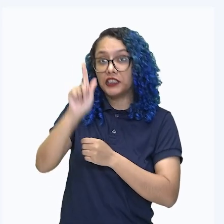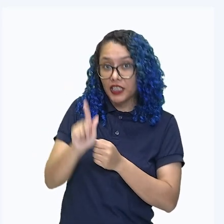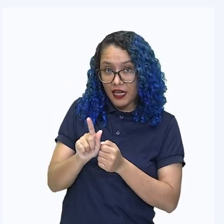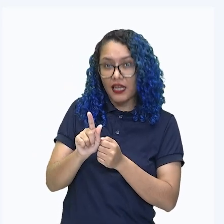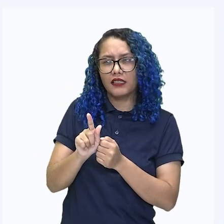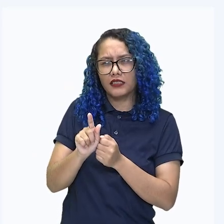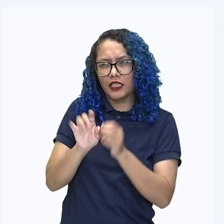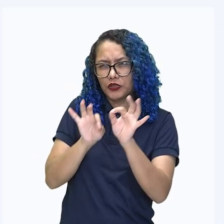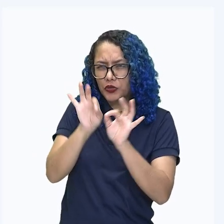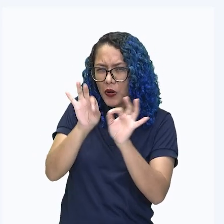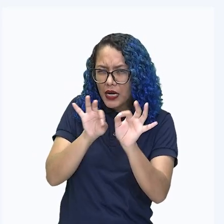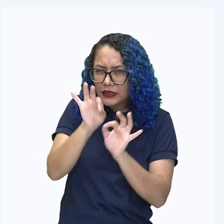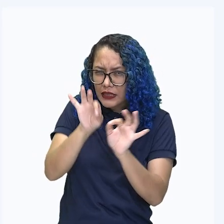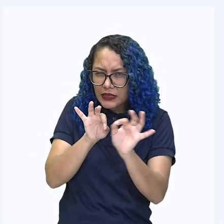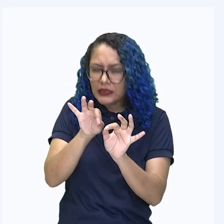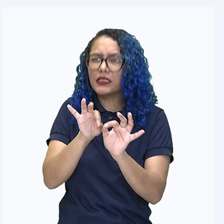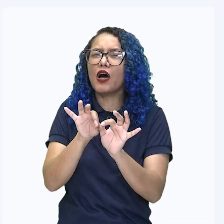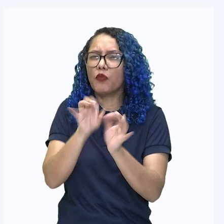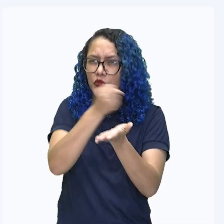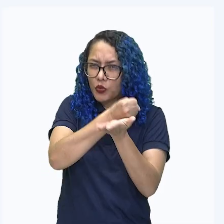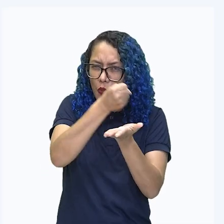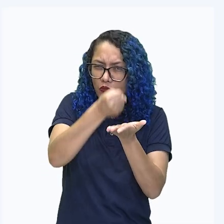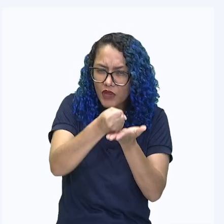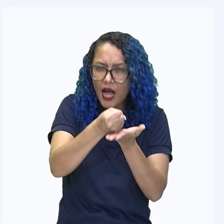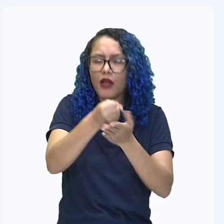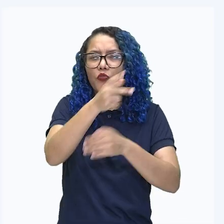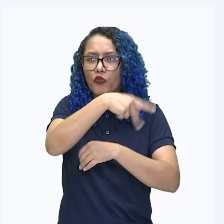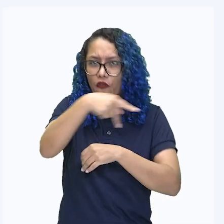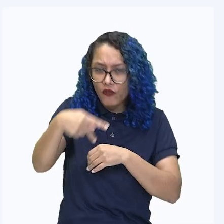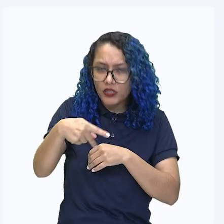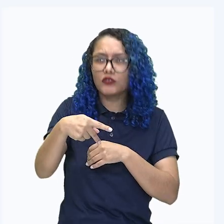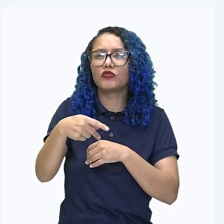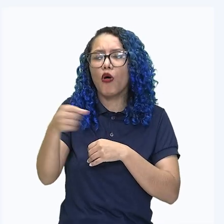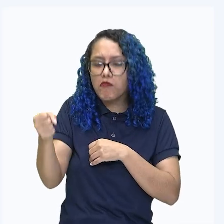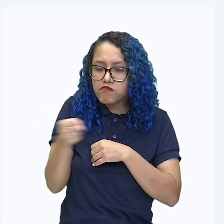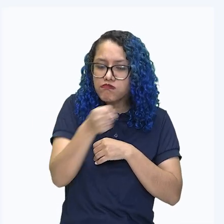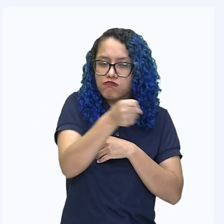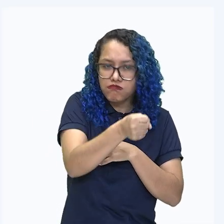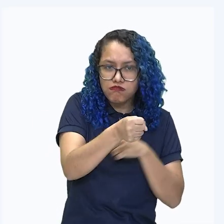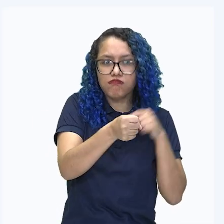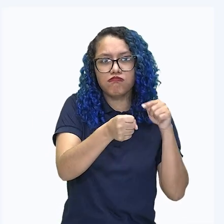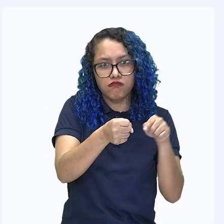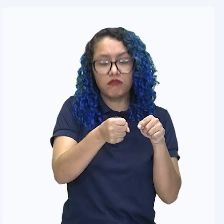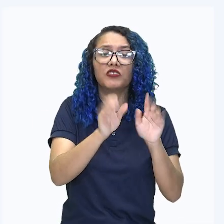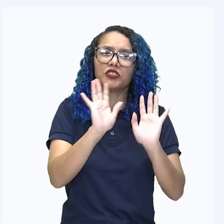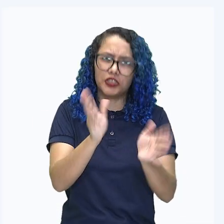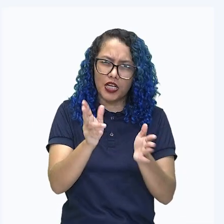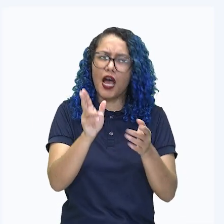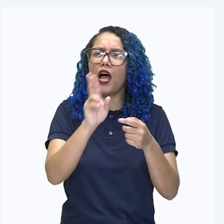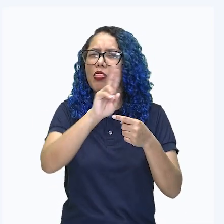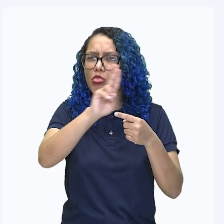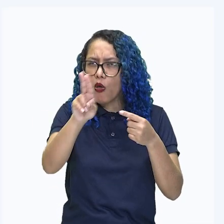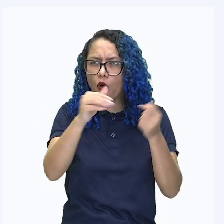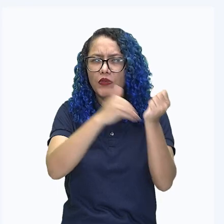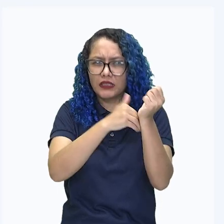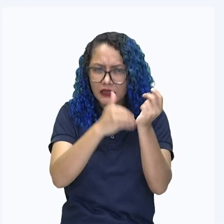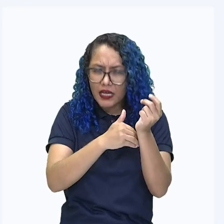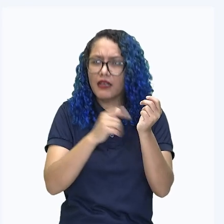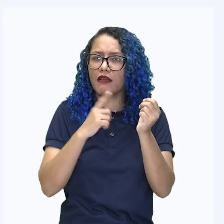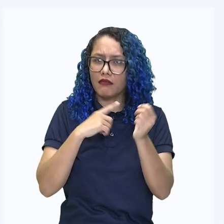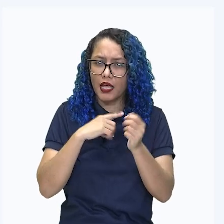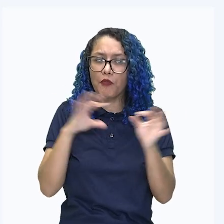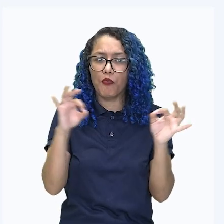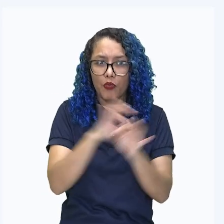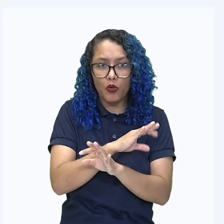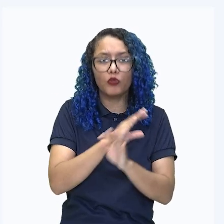lotação, quando o professor é admitido, né? E depois que você loga com seu login e senha, é só você seguir os próximos passos. A